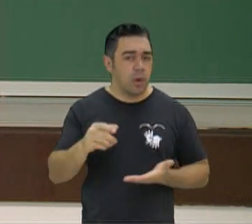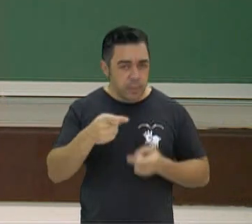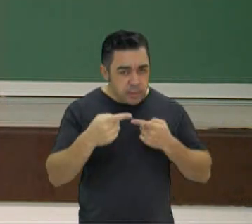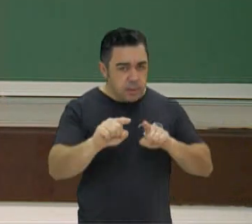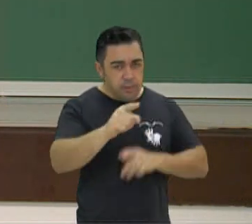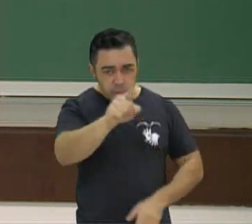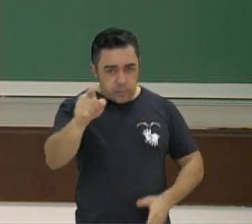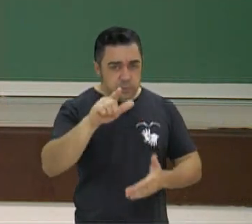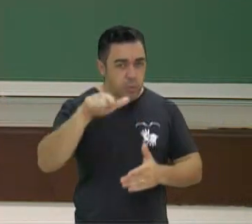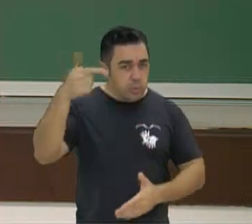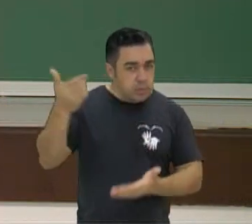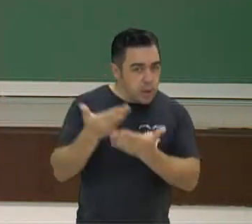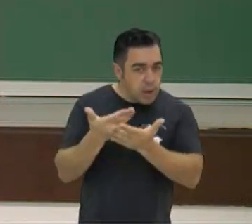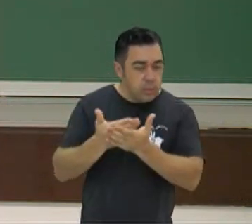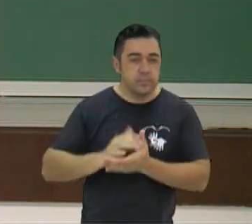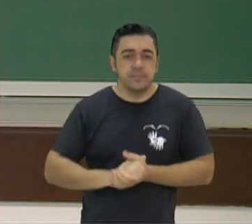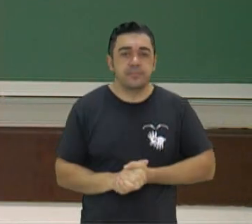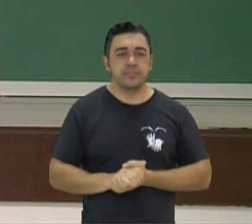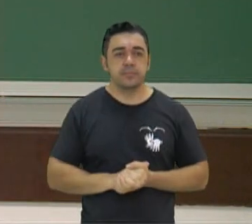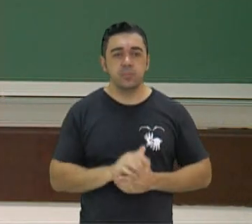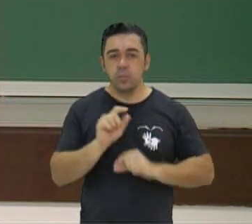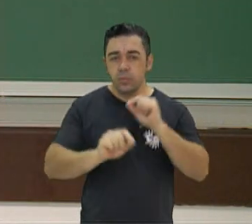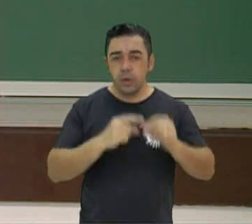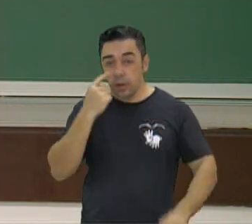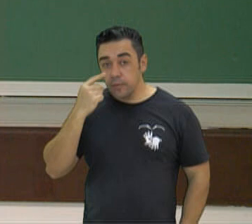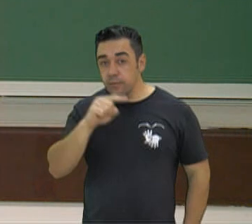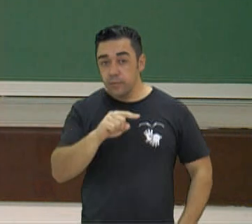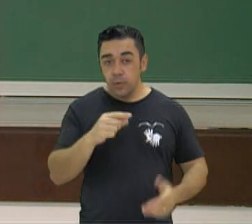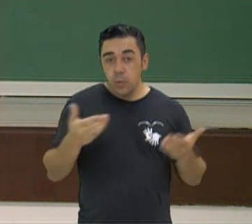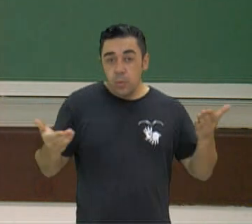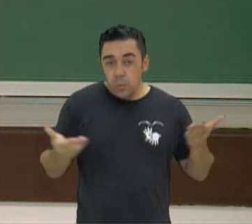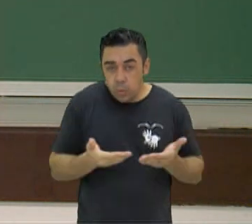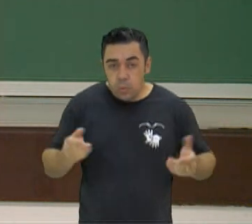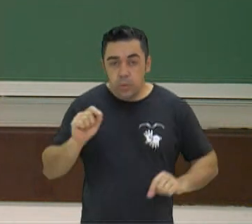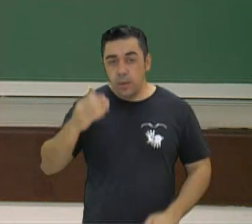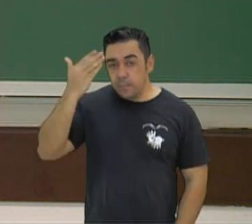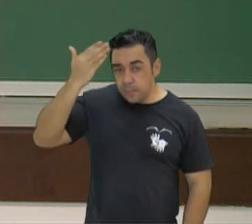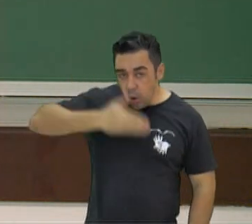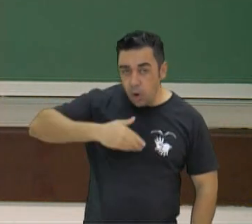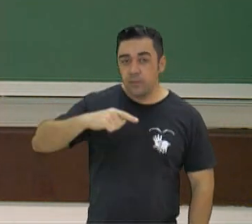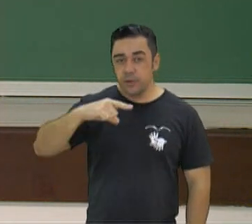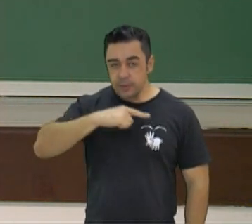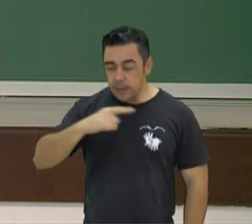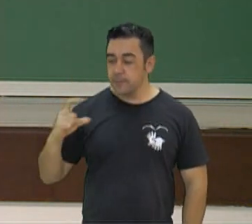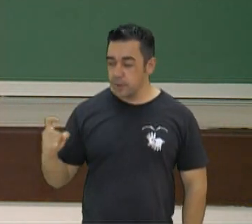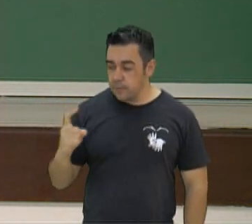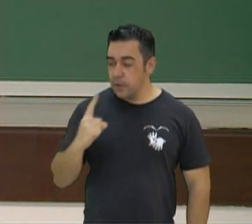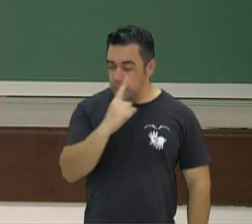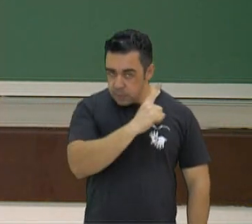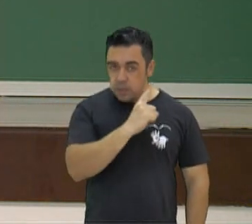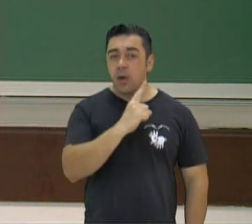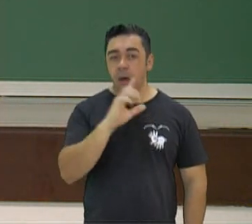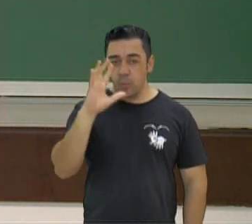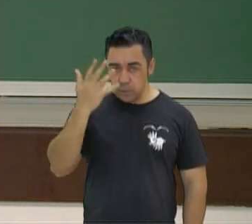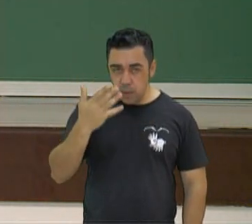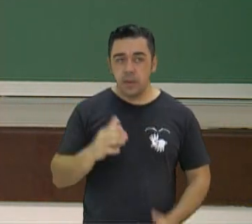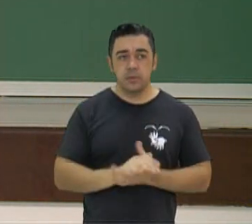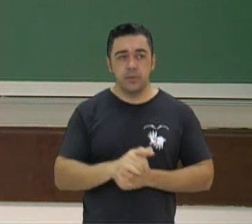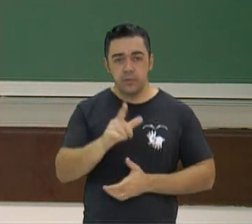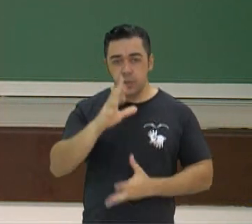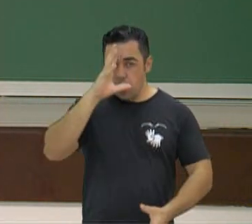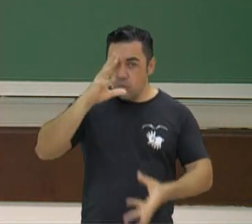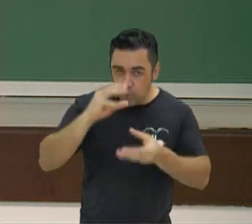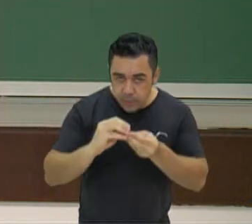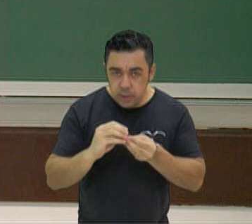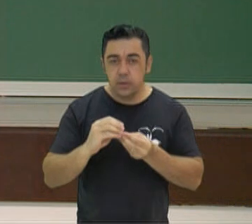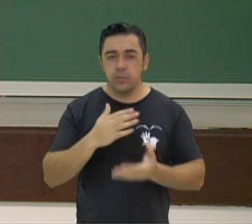para as próximas aulas. Gente, o que a gente viu na aula de hoje? Evidências de que a evolução acontece. Espero que você tenha compreendido, que